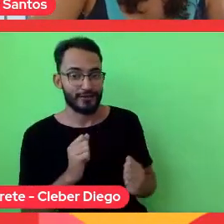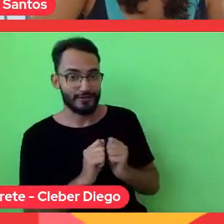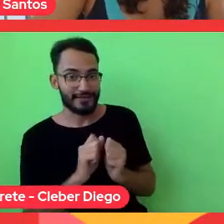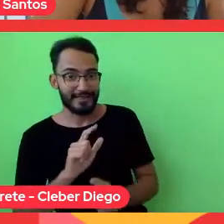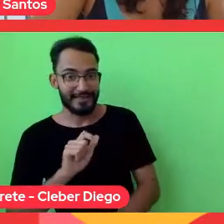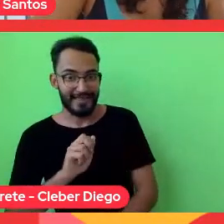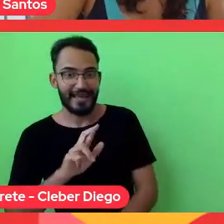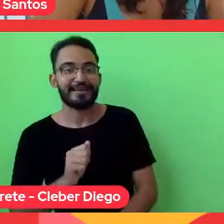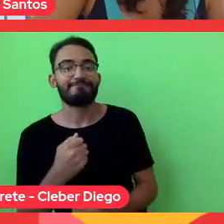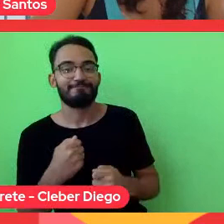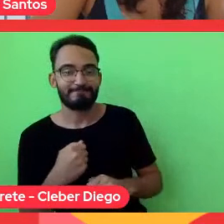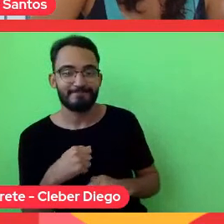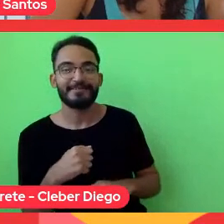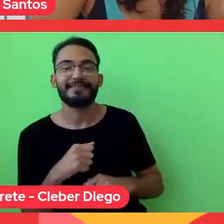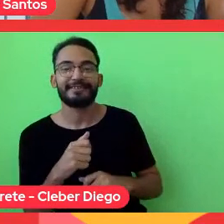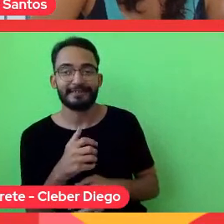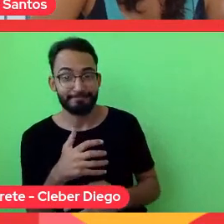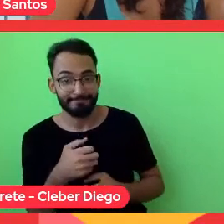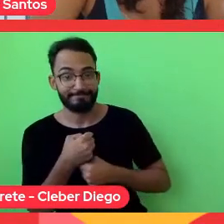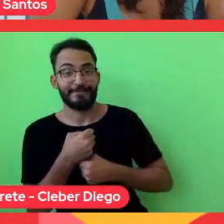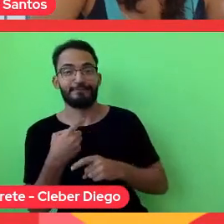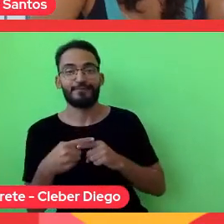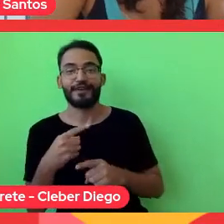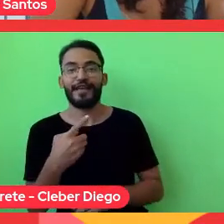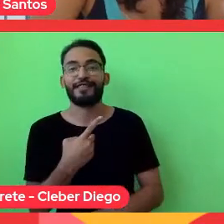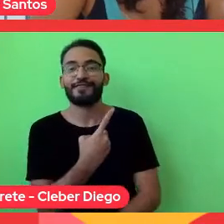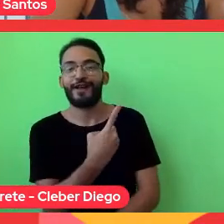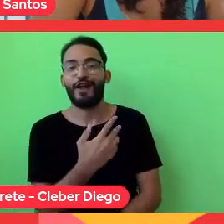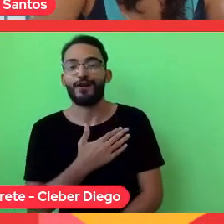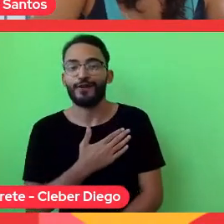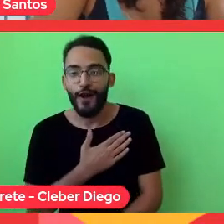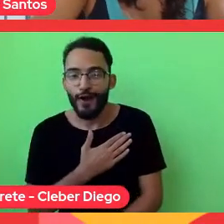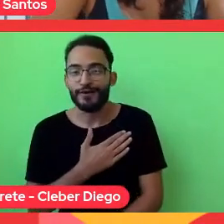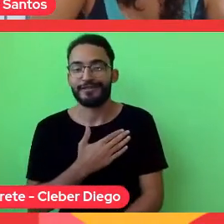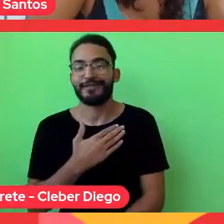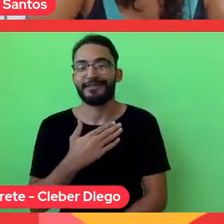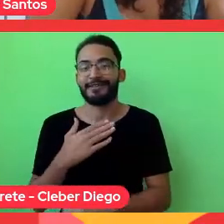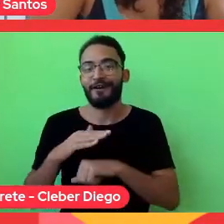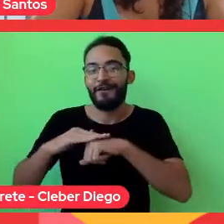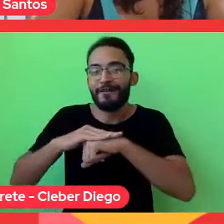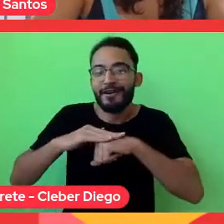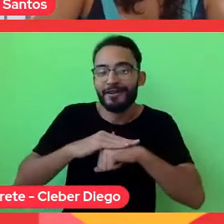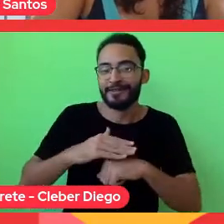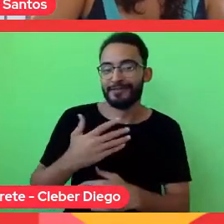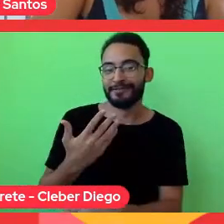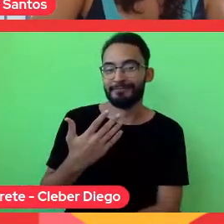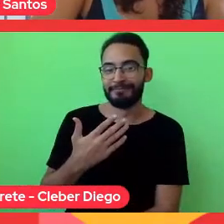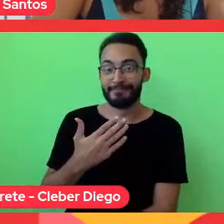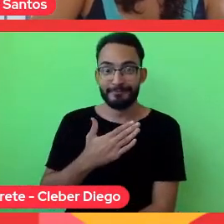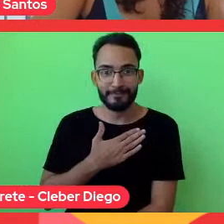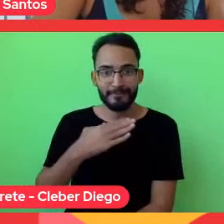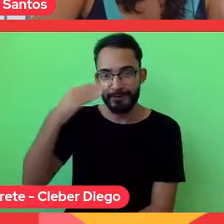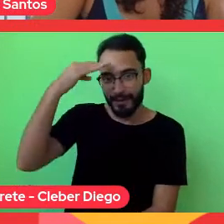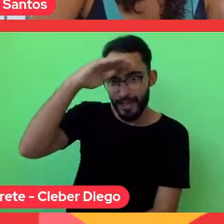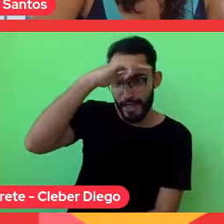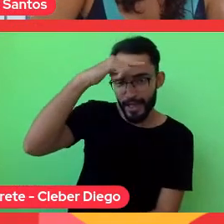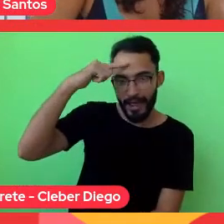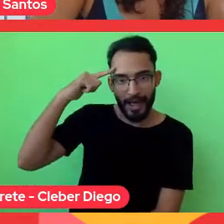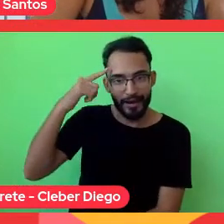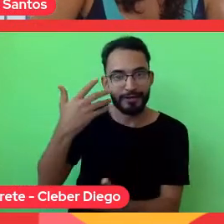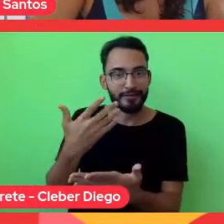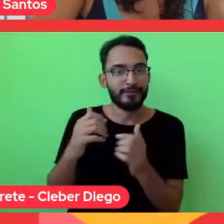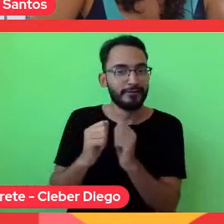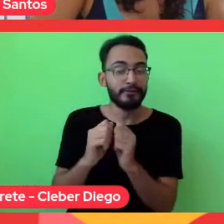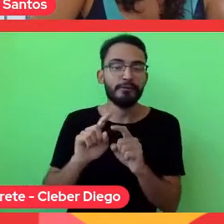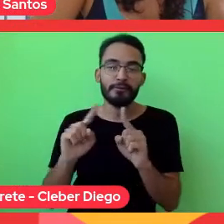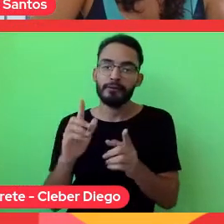viu, Val, porque a gente gosta muito de falar, né, mas eu vou compartilhar a minha experiência aqui em relação a se tornar